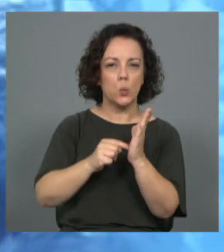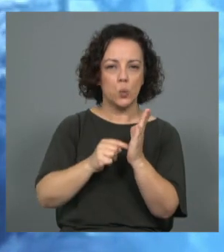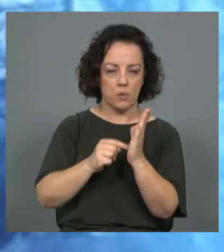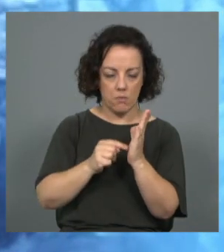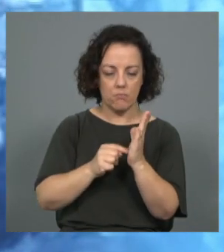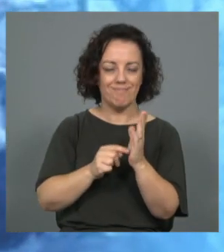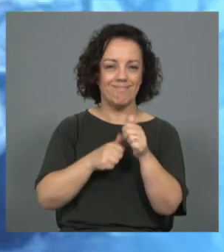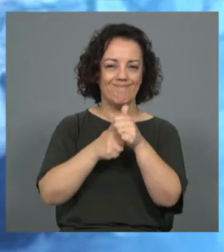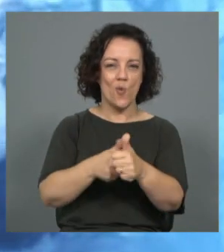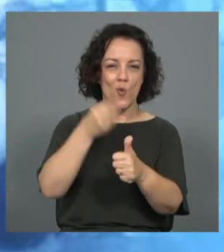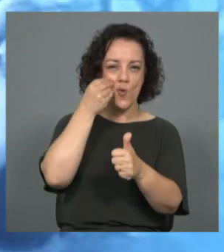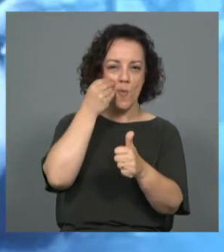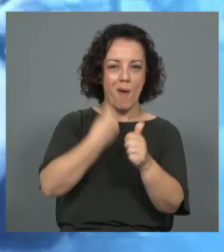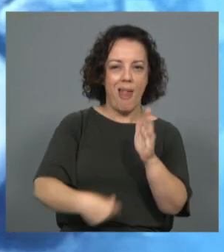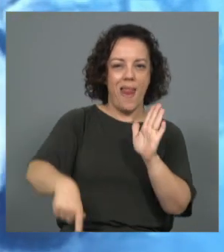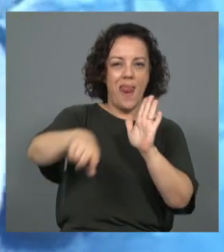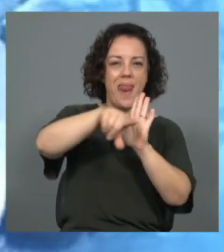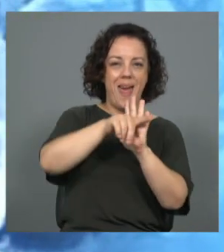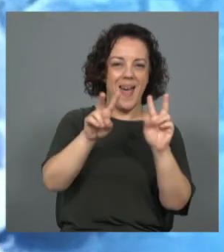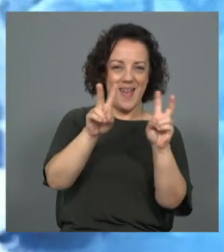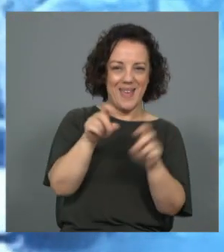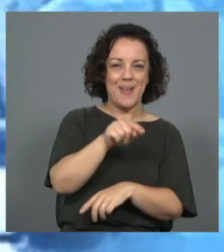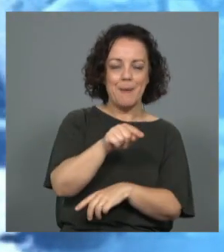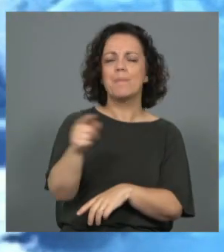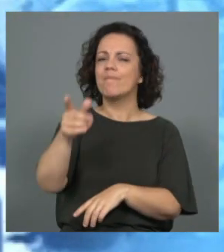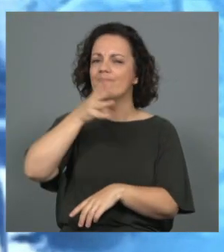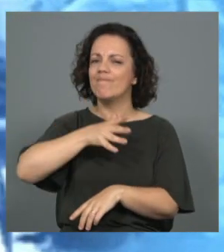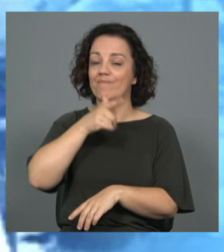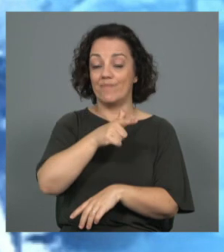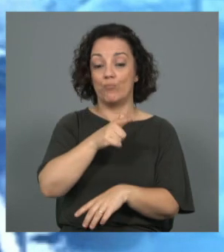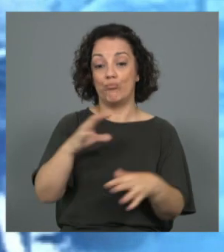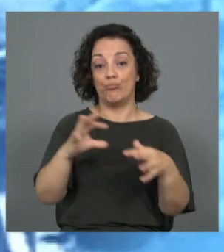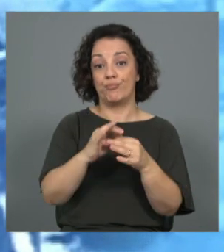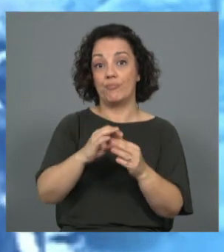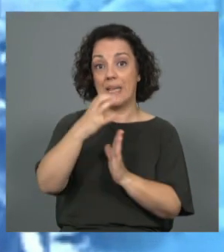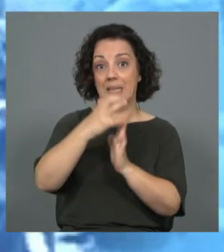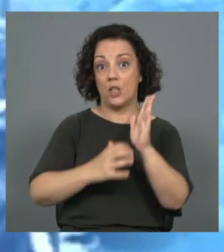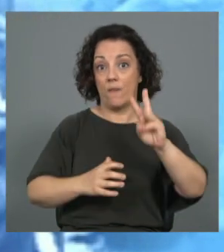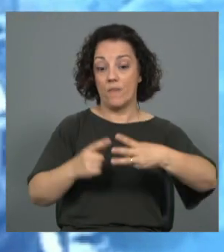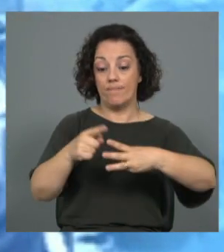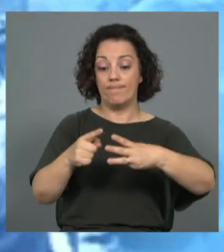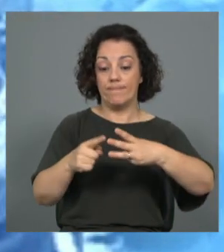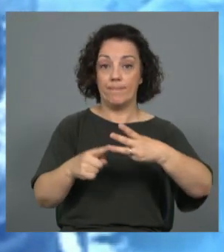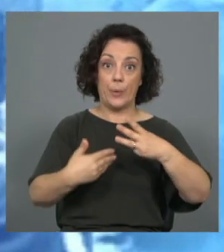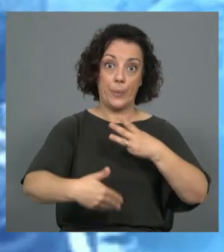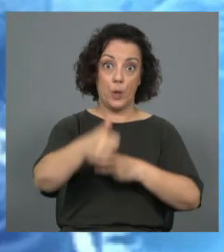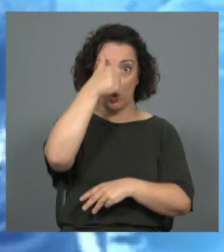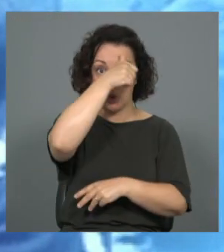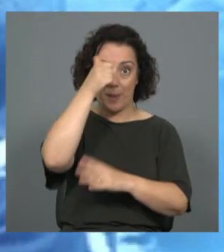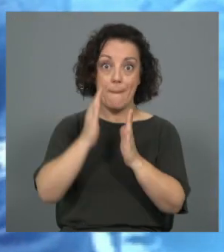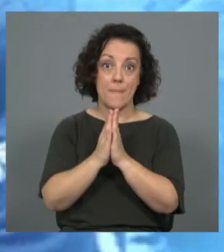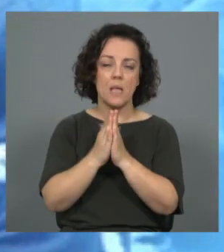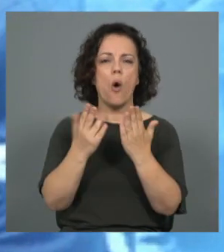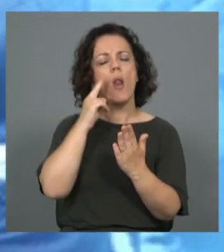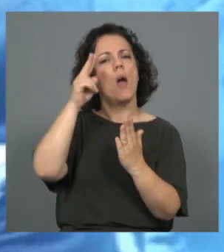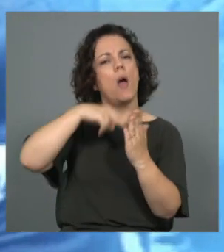da lei, e pedir-lhe, Padre Armindo Vaz, desta análise que fazemos aos 3 textos da Bíblia que se escutam nas missas de domingo, que olhássemos a primeira leitura, o